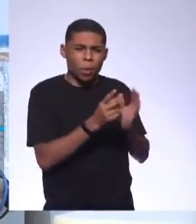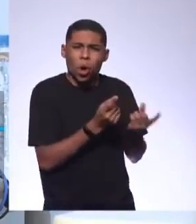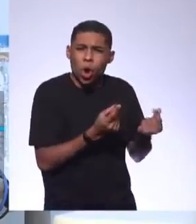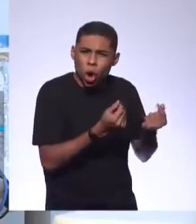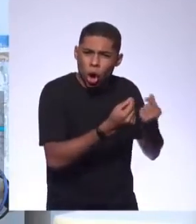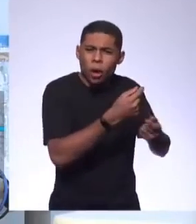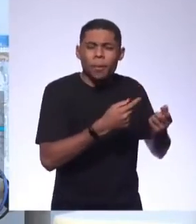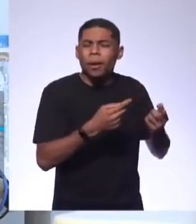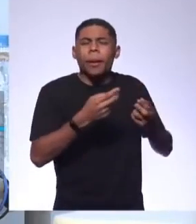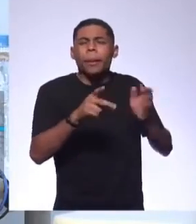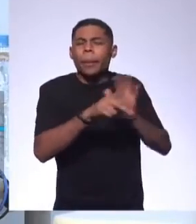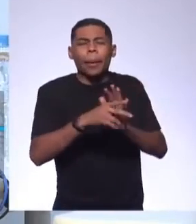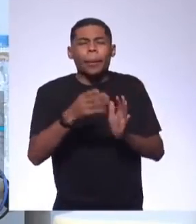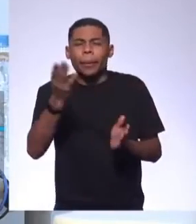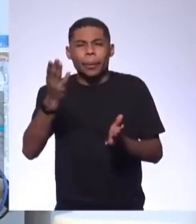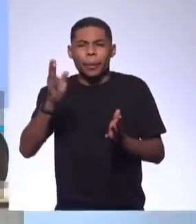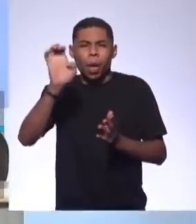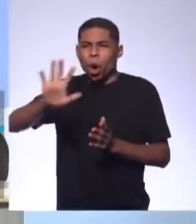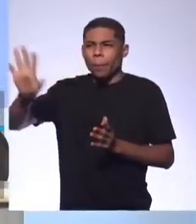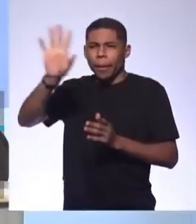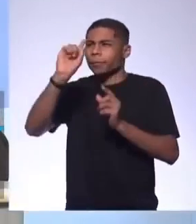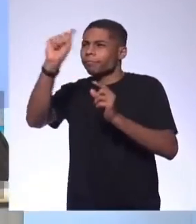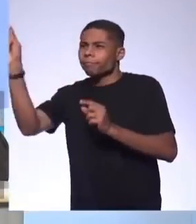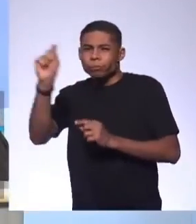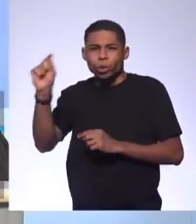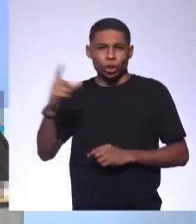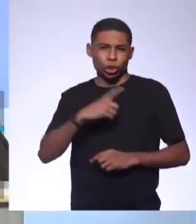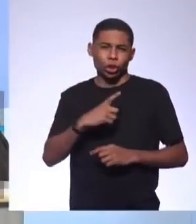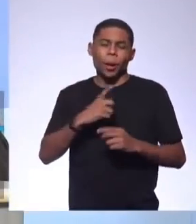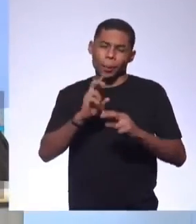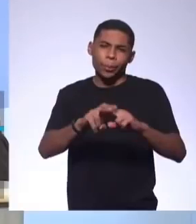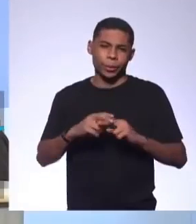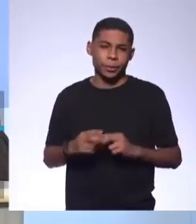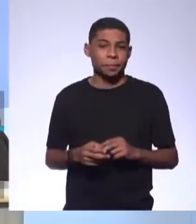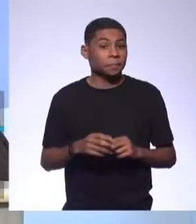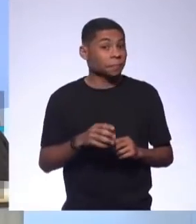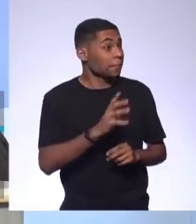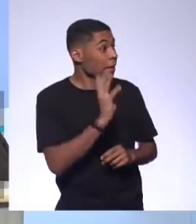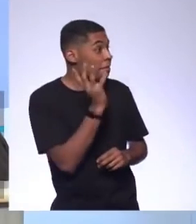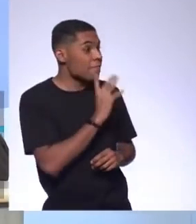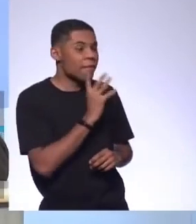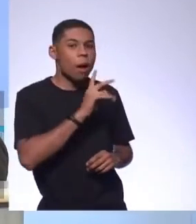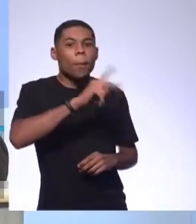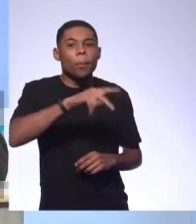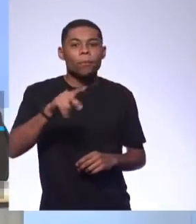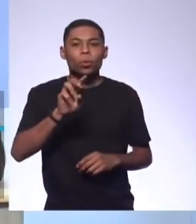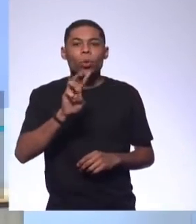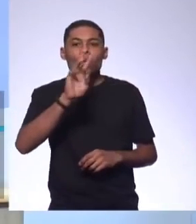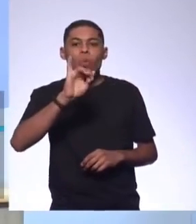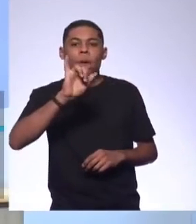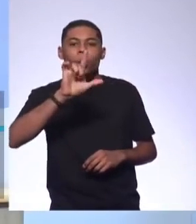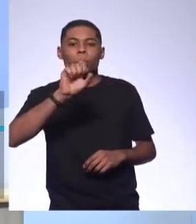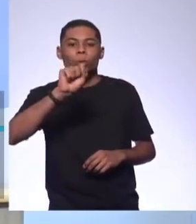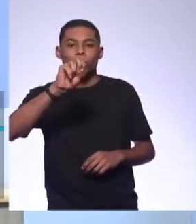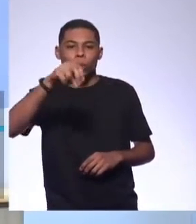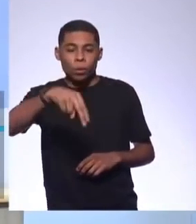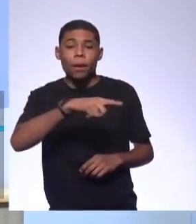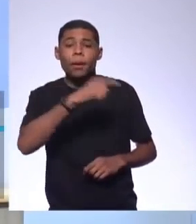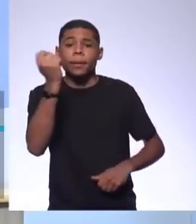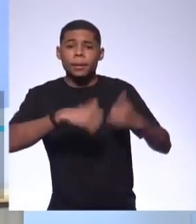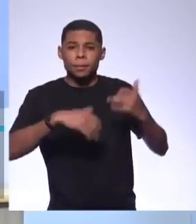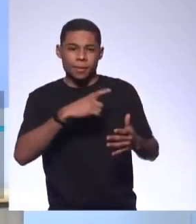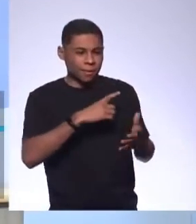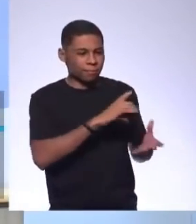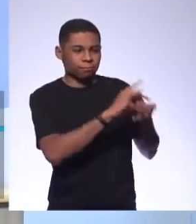e outras aí. Legal, eu estou aqui pegando a professora, ou a resposta do professor Wilson, né, que ele transcreve a resposta